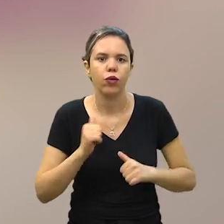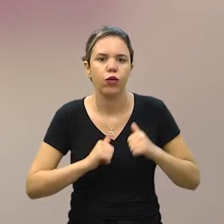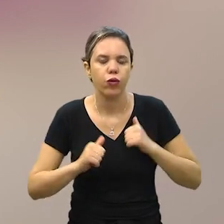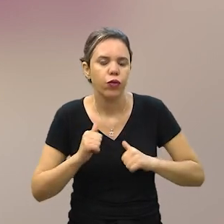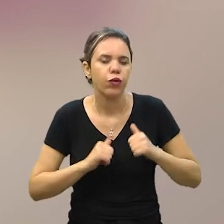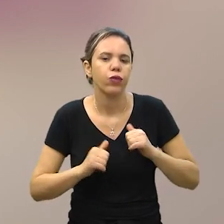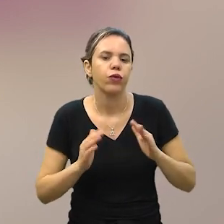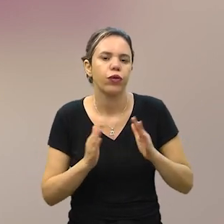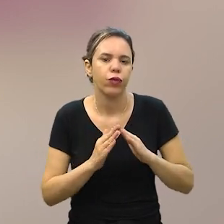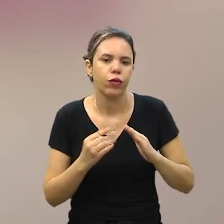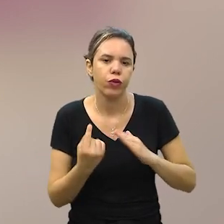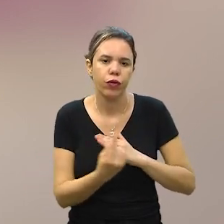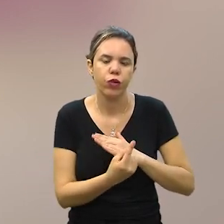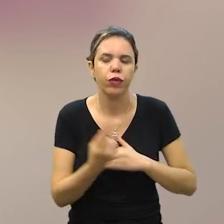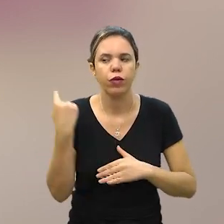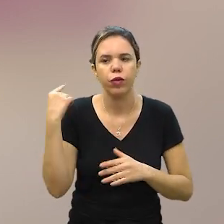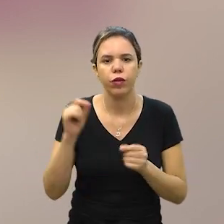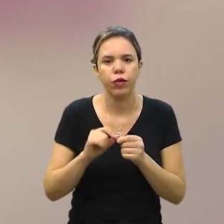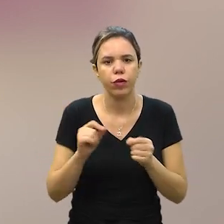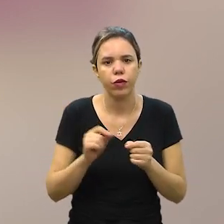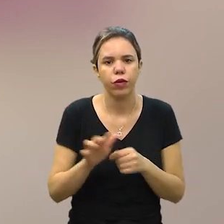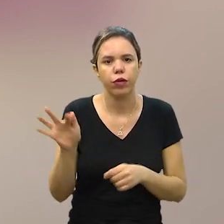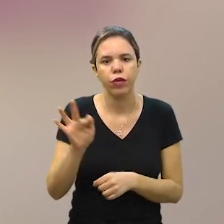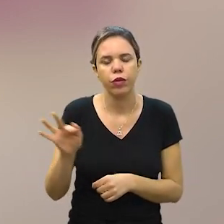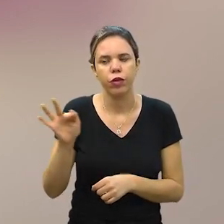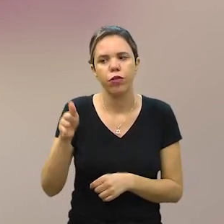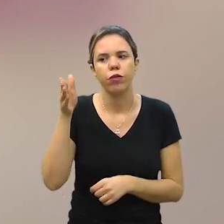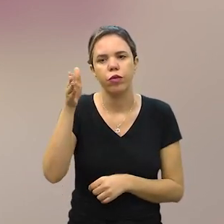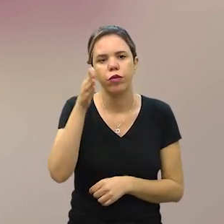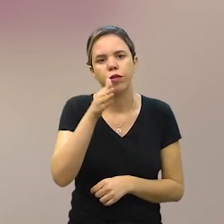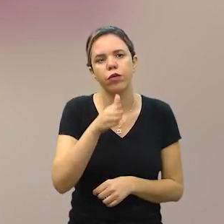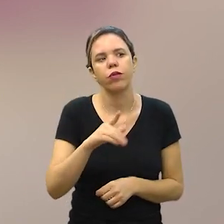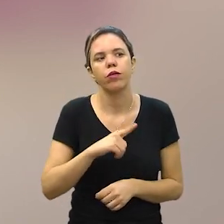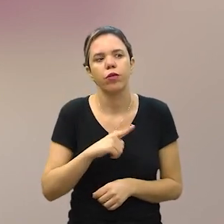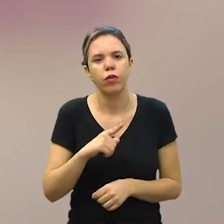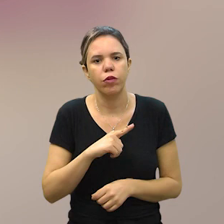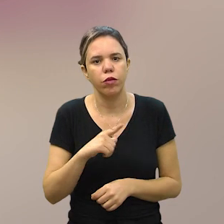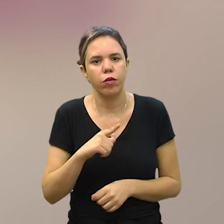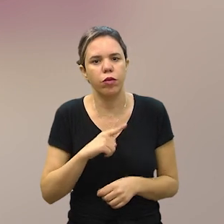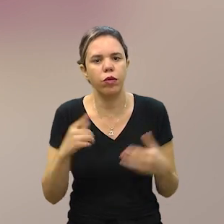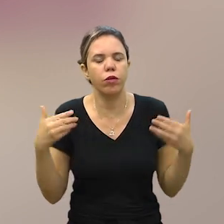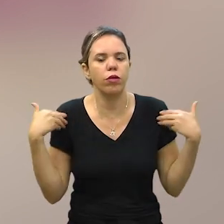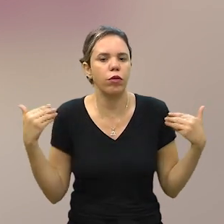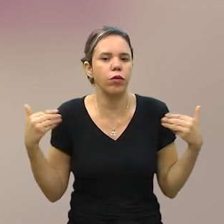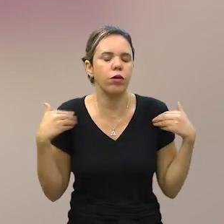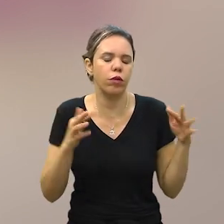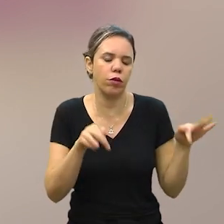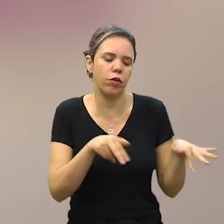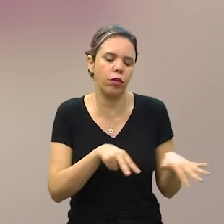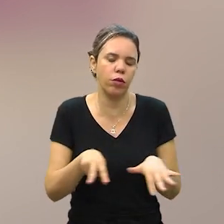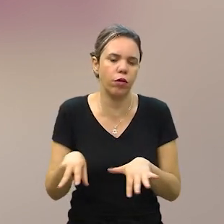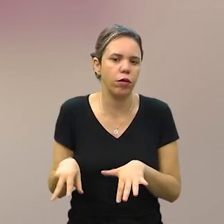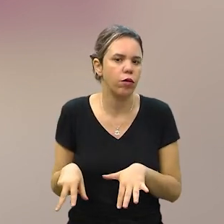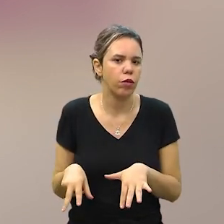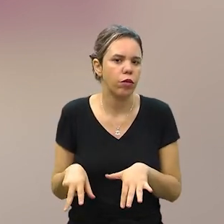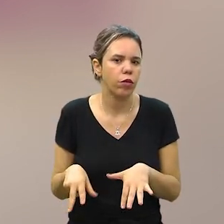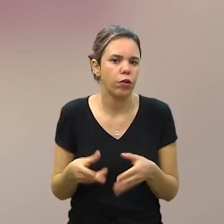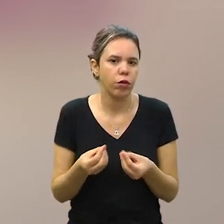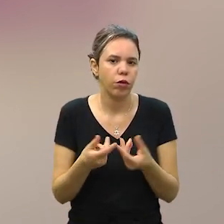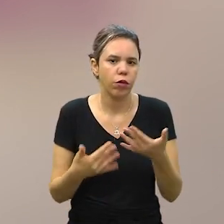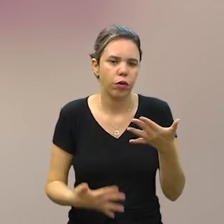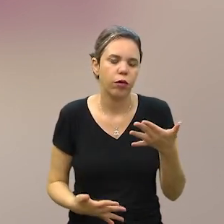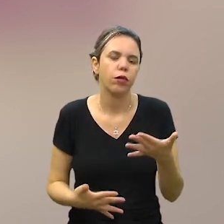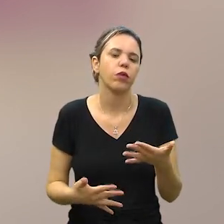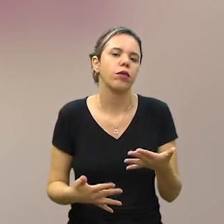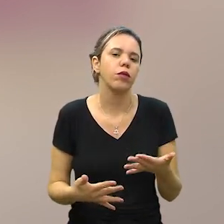muito restritos. Geralmente, um jovem ele está fazendo uma faculdade, ele tem os passeios de final de semana, são